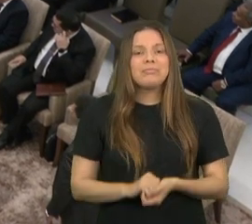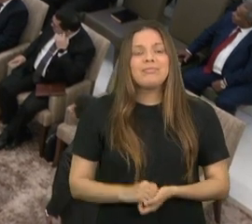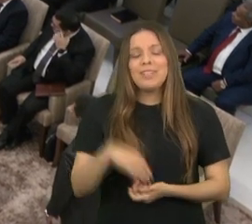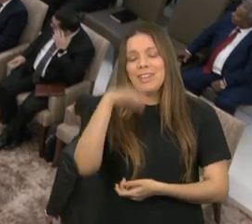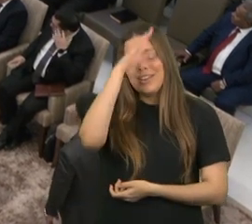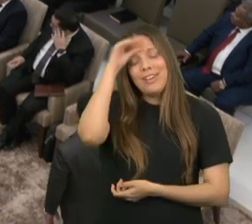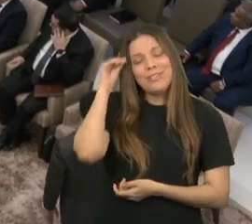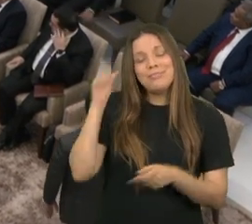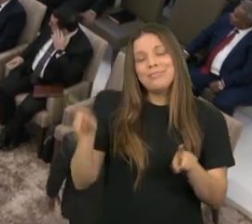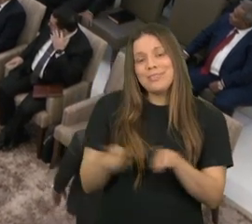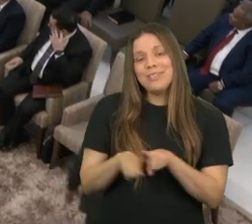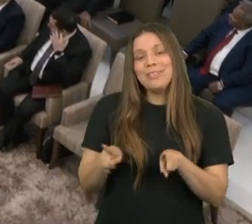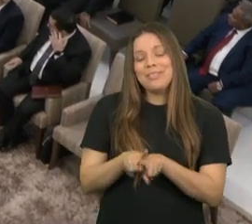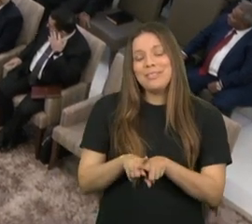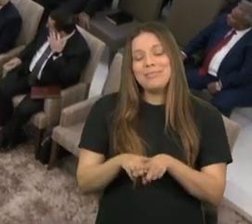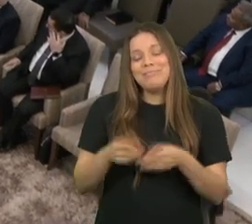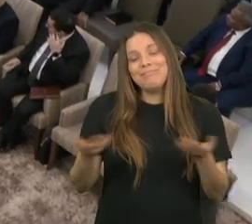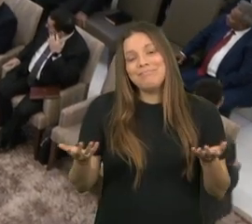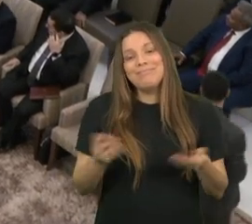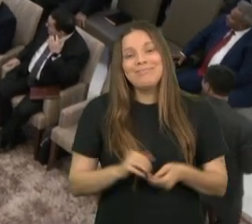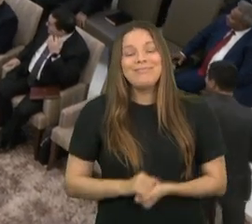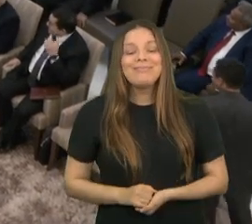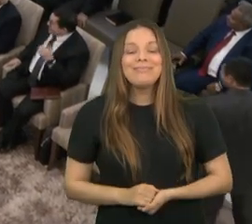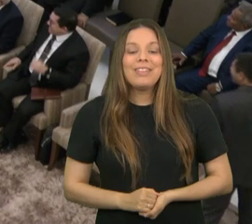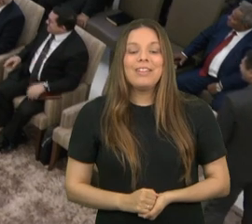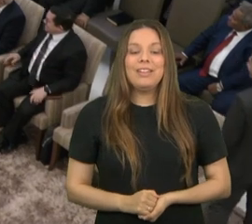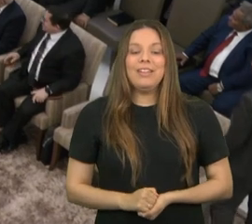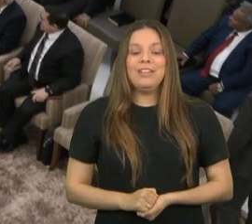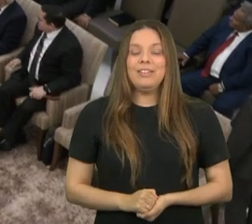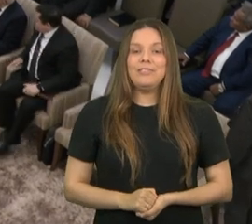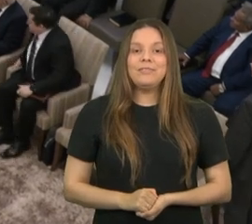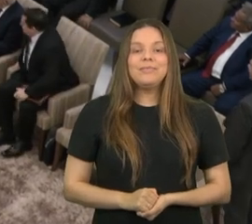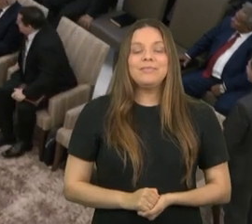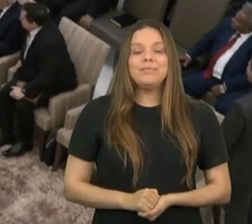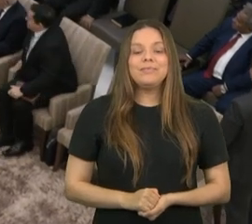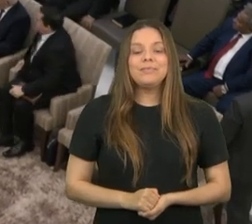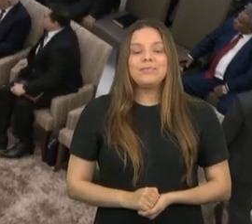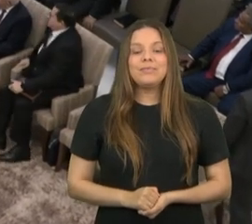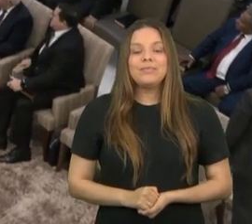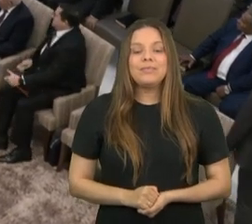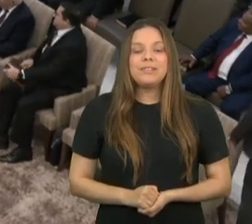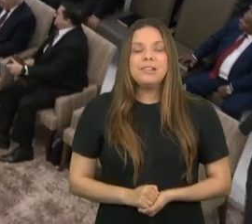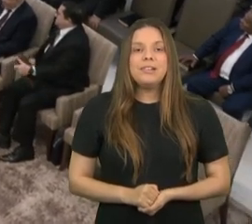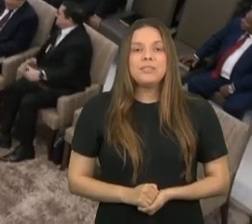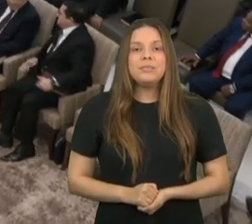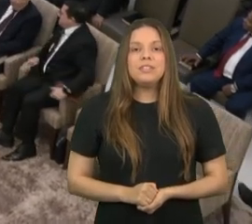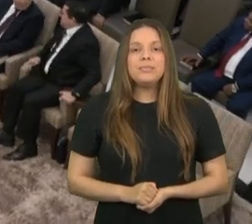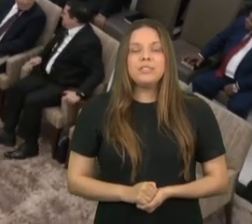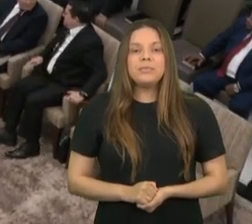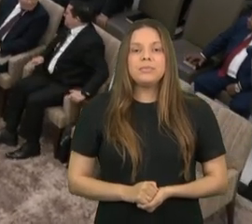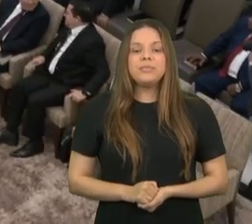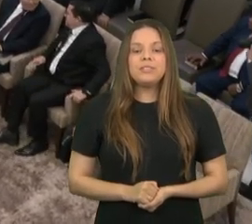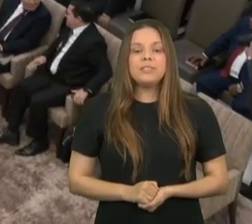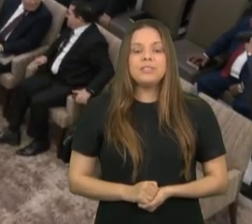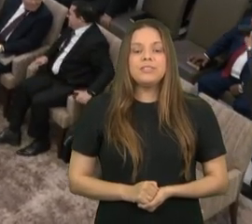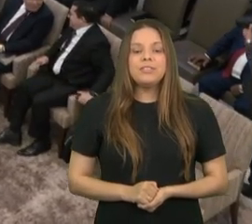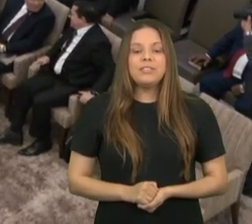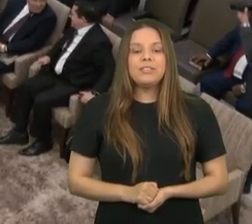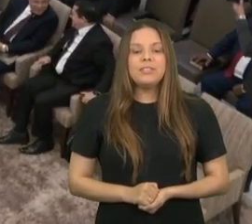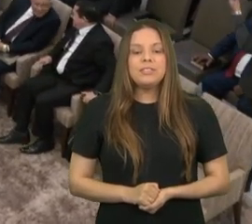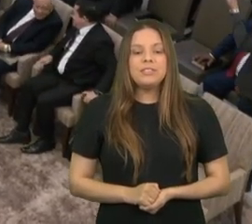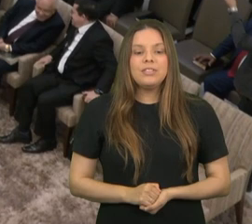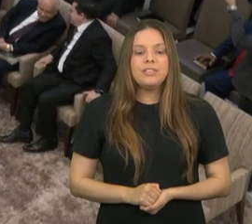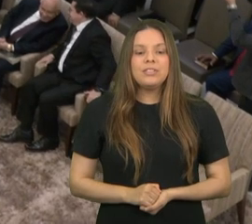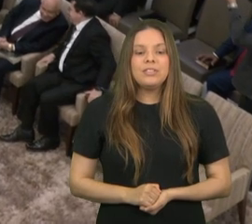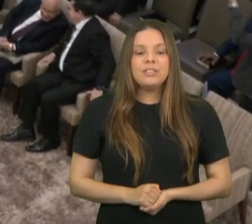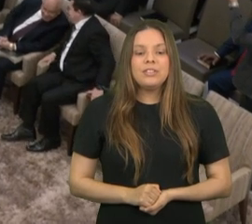Esqueceu também. Não, não foi. Está lembrada? Foi na Alemanha. Eu esqueci agora